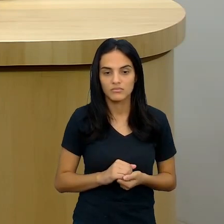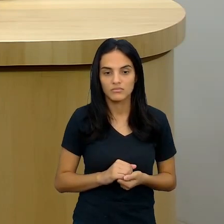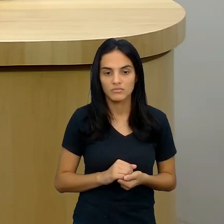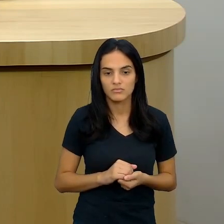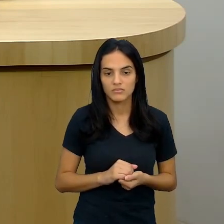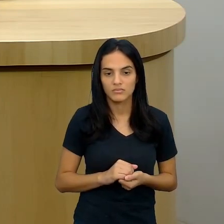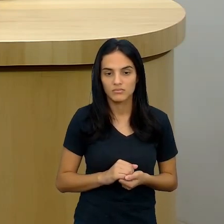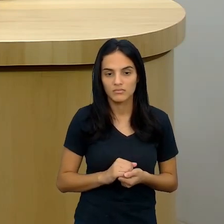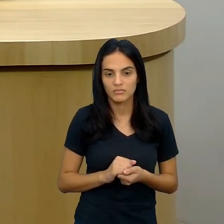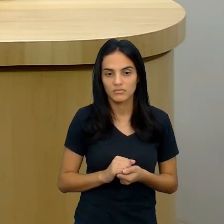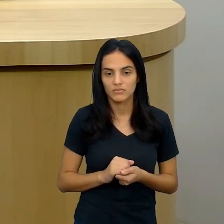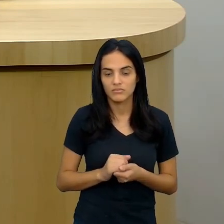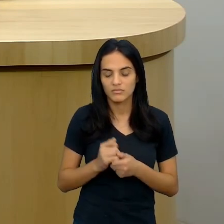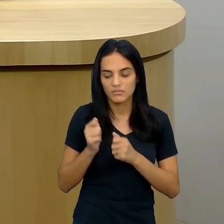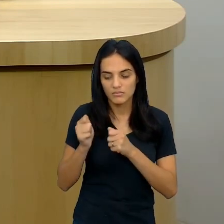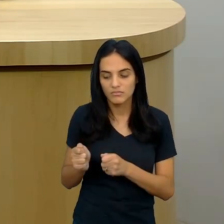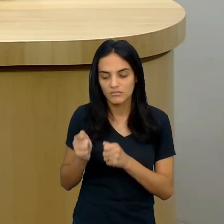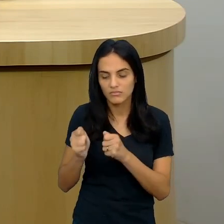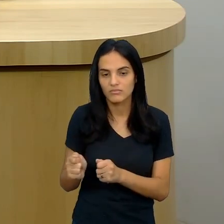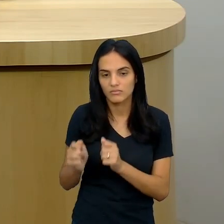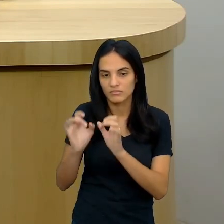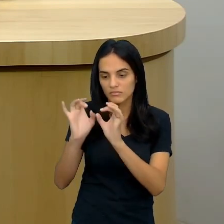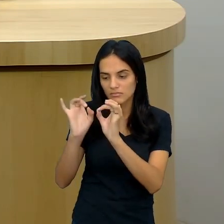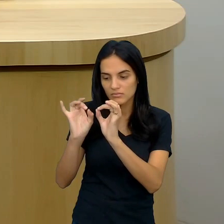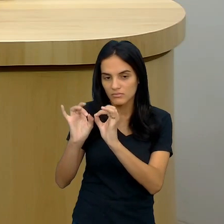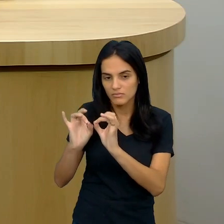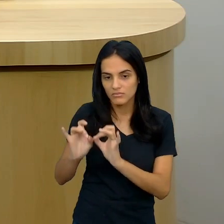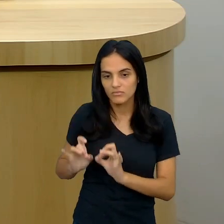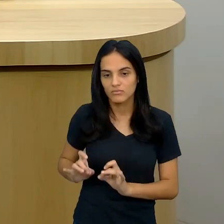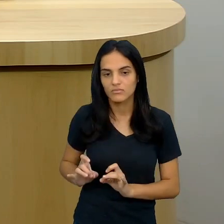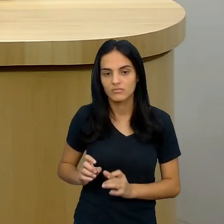com minúcias, muito específica,